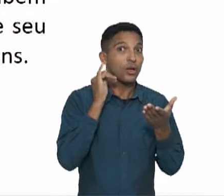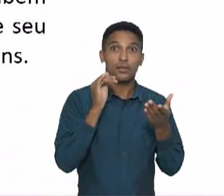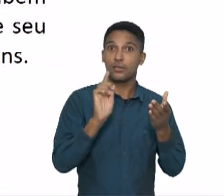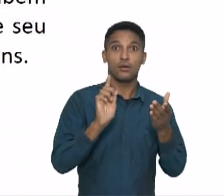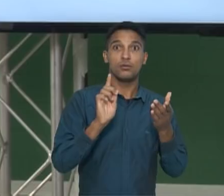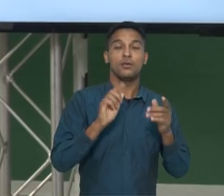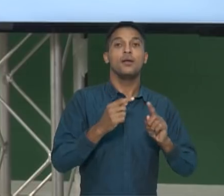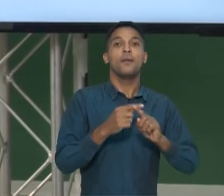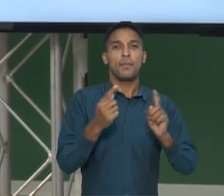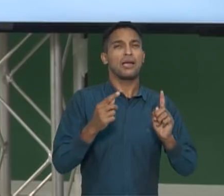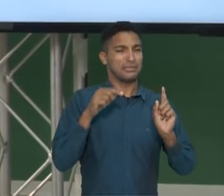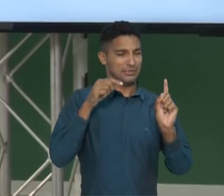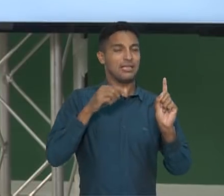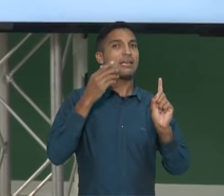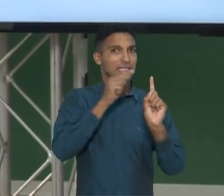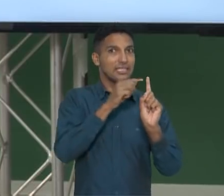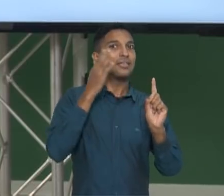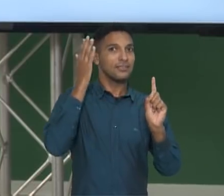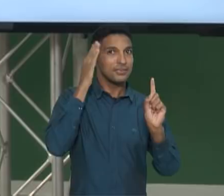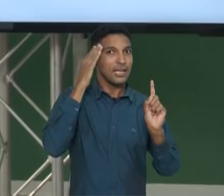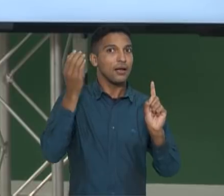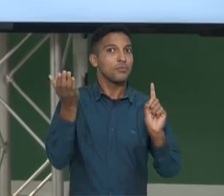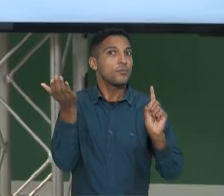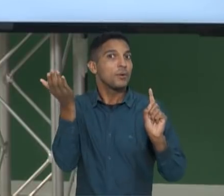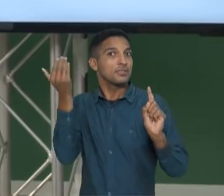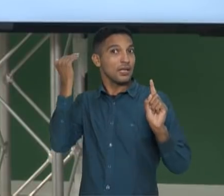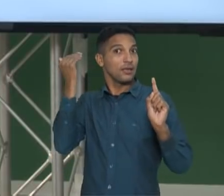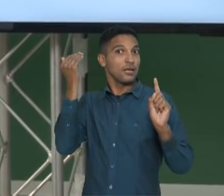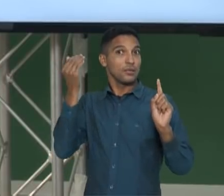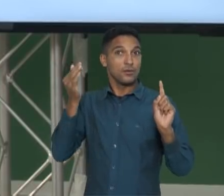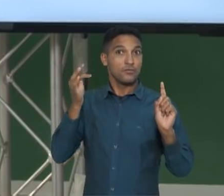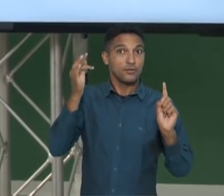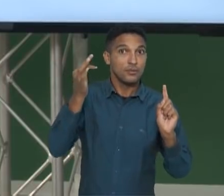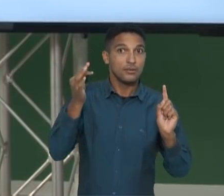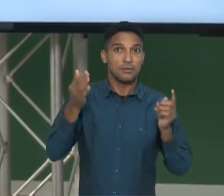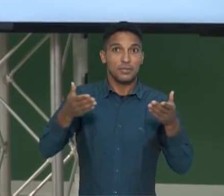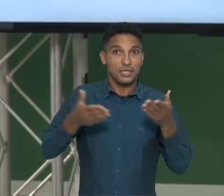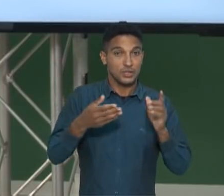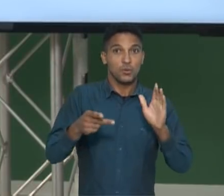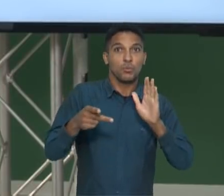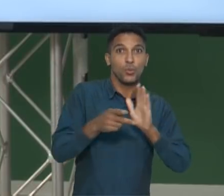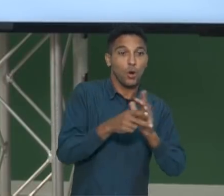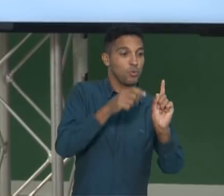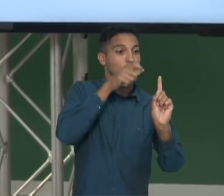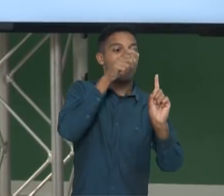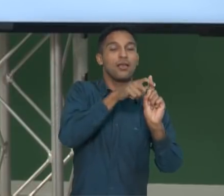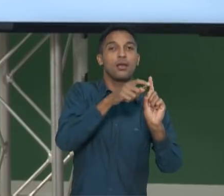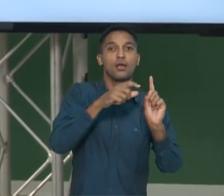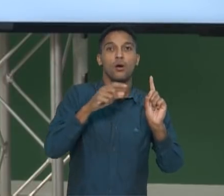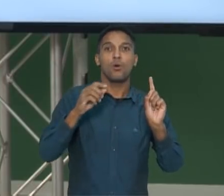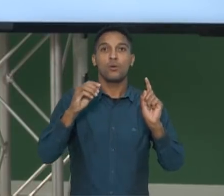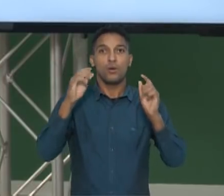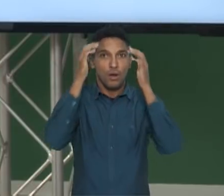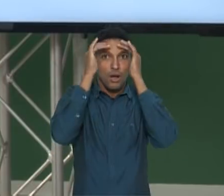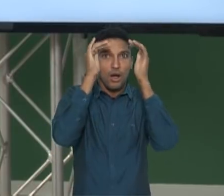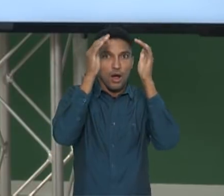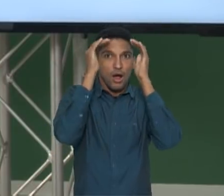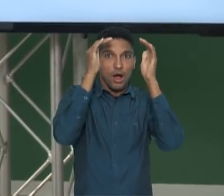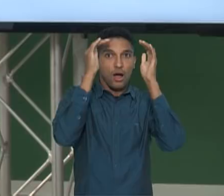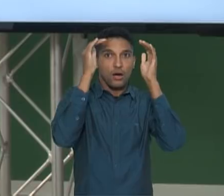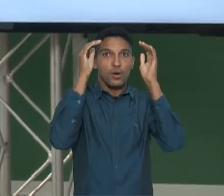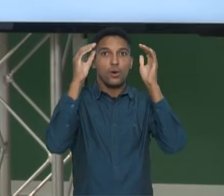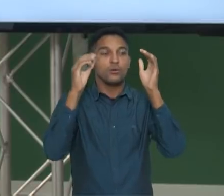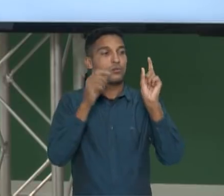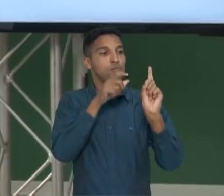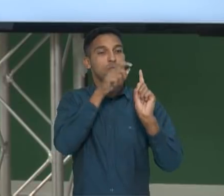dos personagens, sabe o que eles pensam e o que eles sentem, né? Porque entra na consciência e na subconsciência deles. Por isso que é